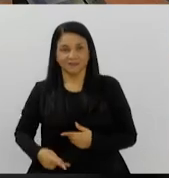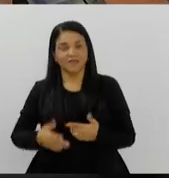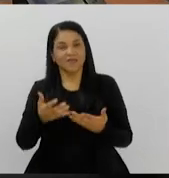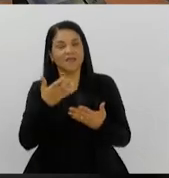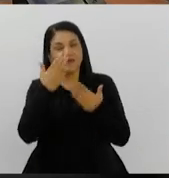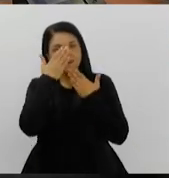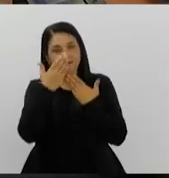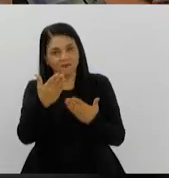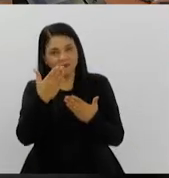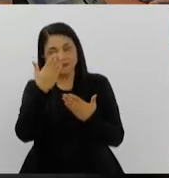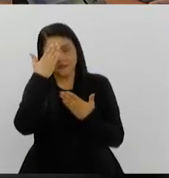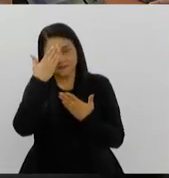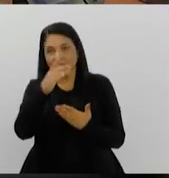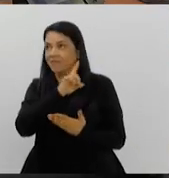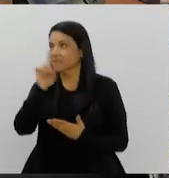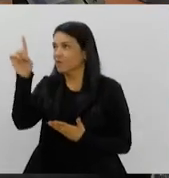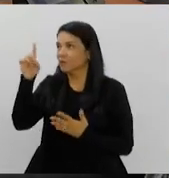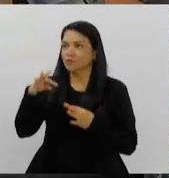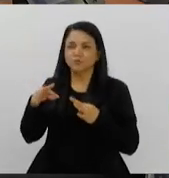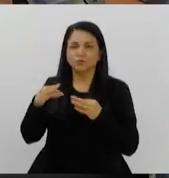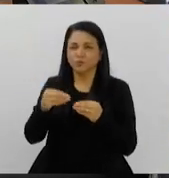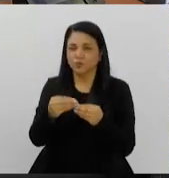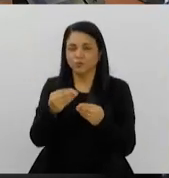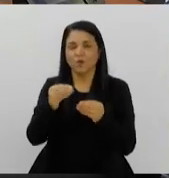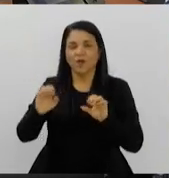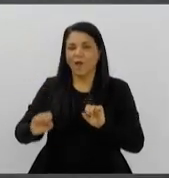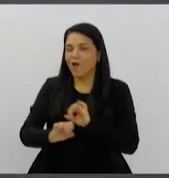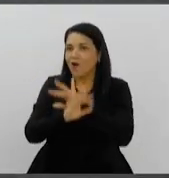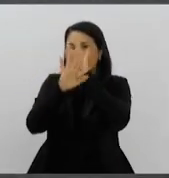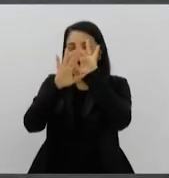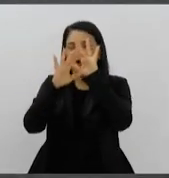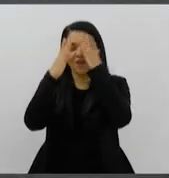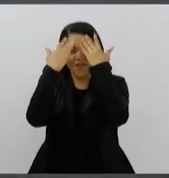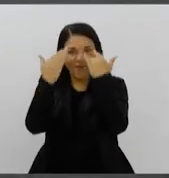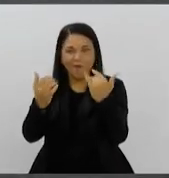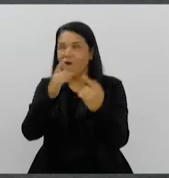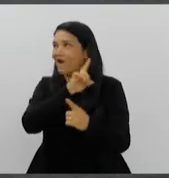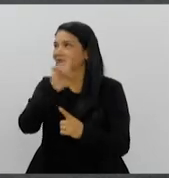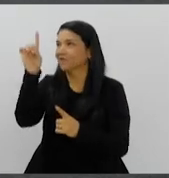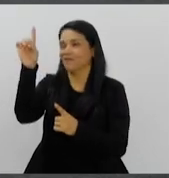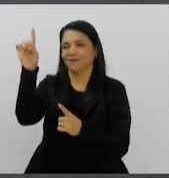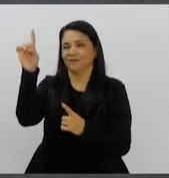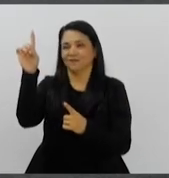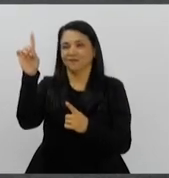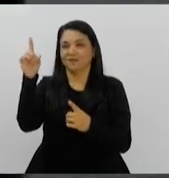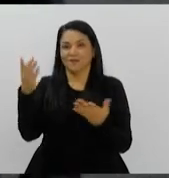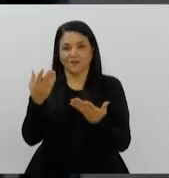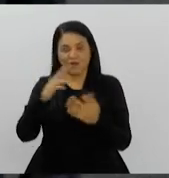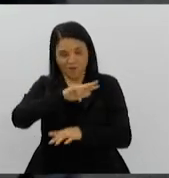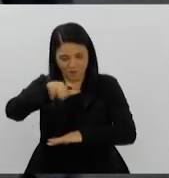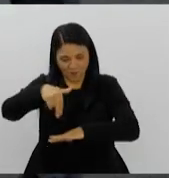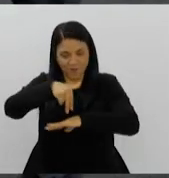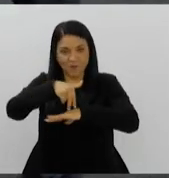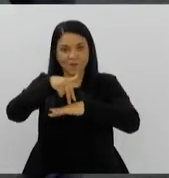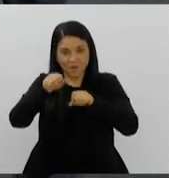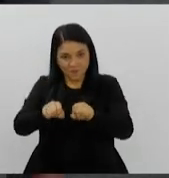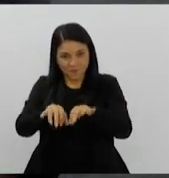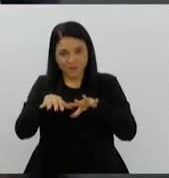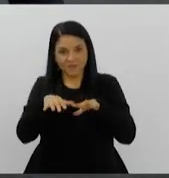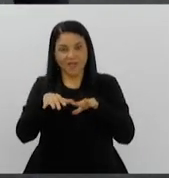agradecer a Deus por tudo. A Deus toda a honra e toda a glória. Então, vendo o plenário mais importante do Estado do Rio de